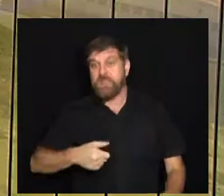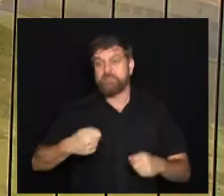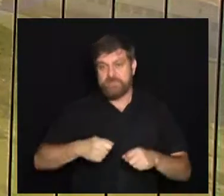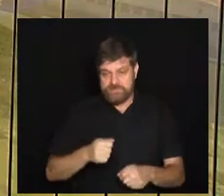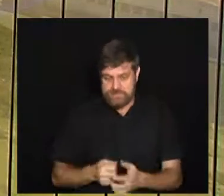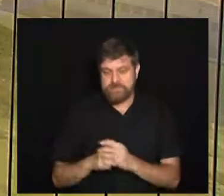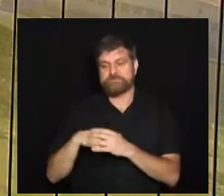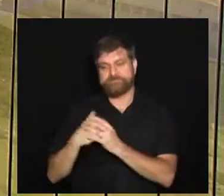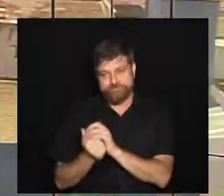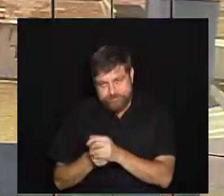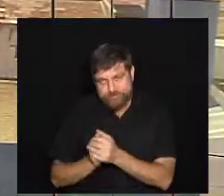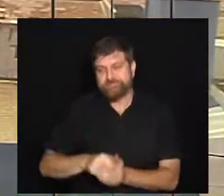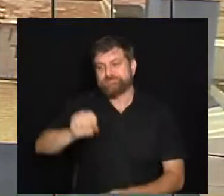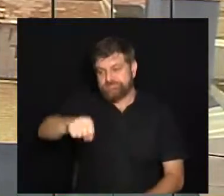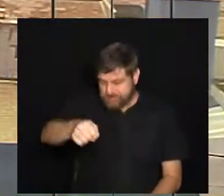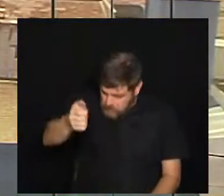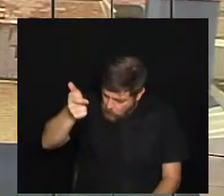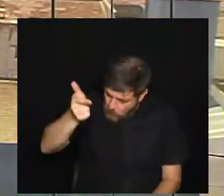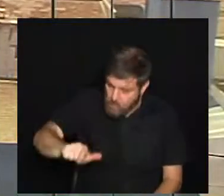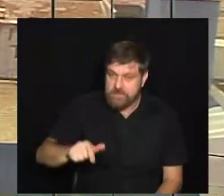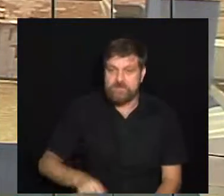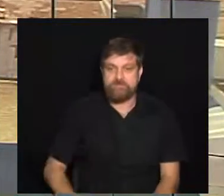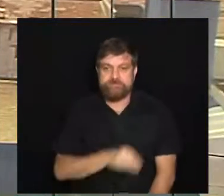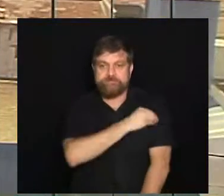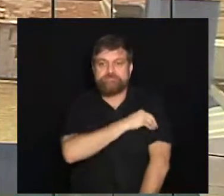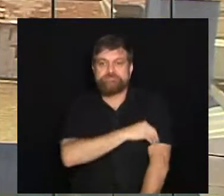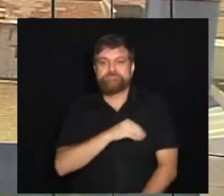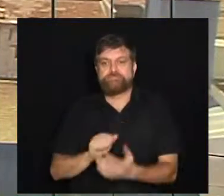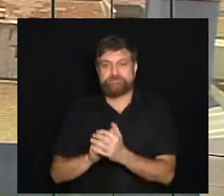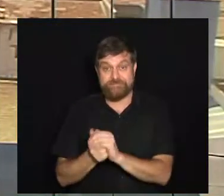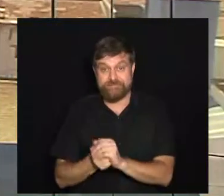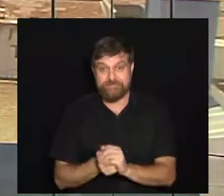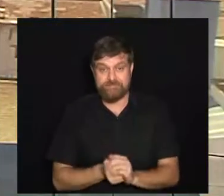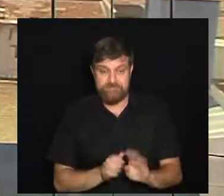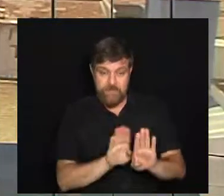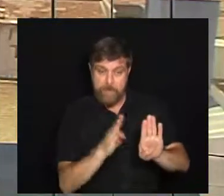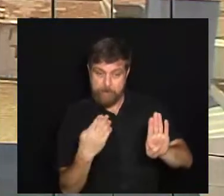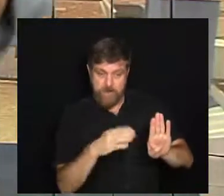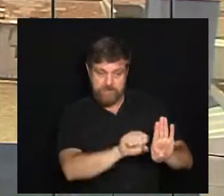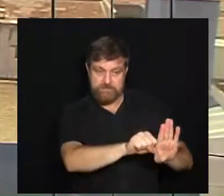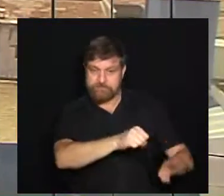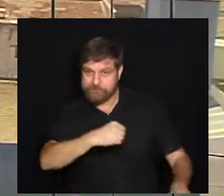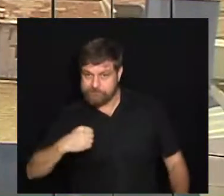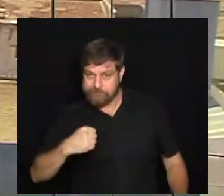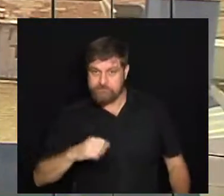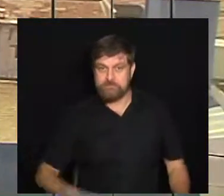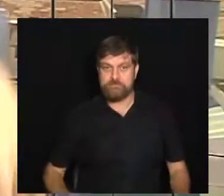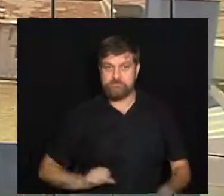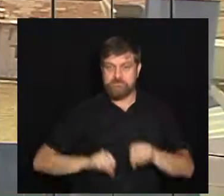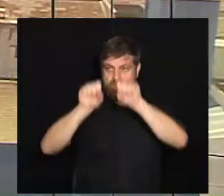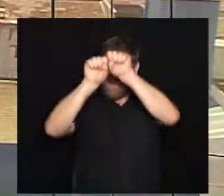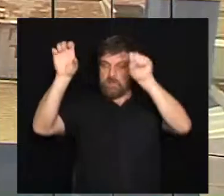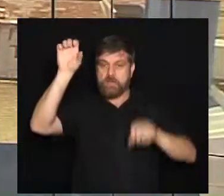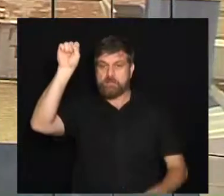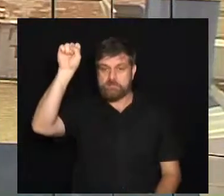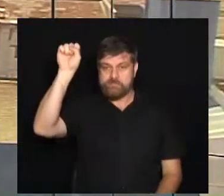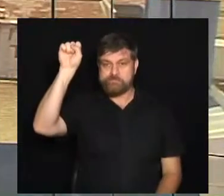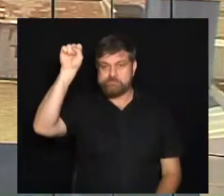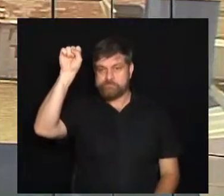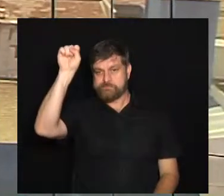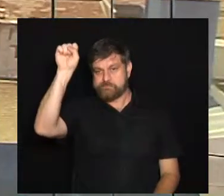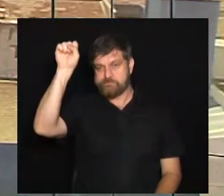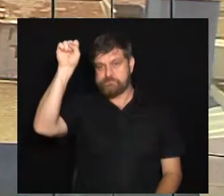sim vamos entender uma coisa é maçaneta corrimão a barra de apoio de transporte